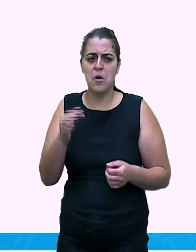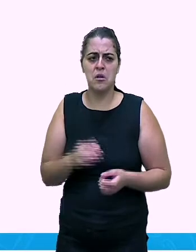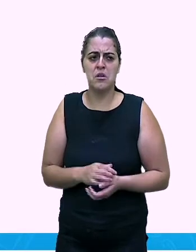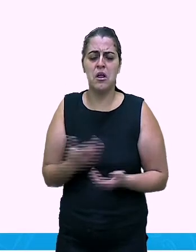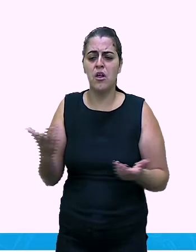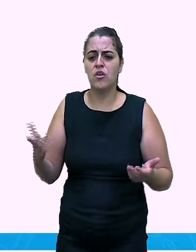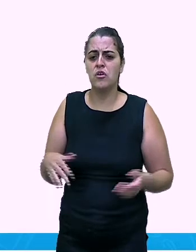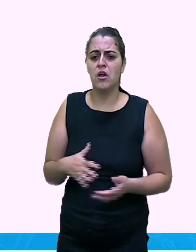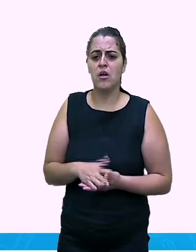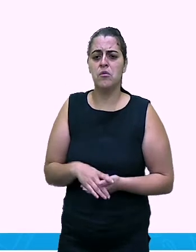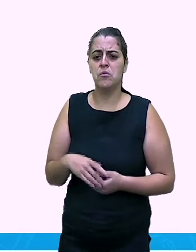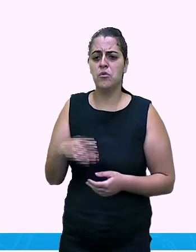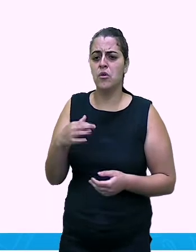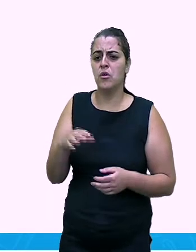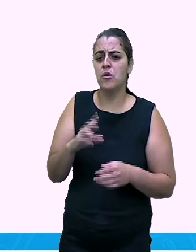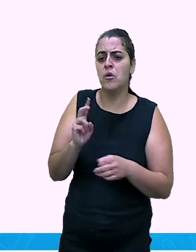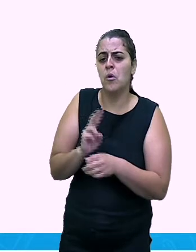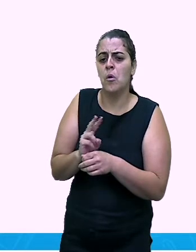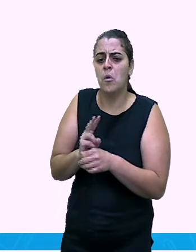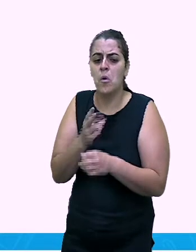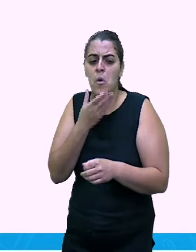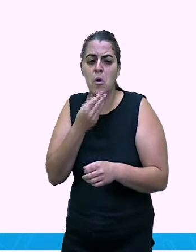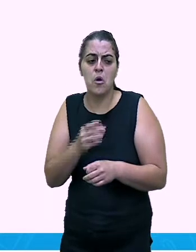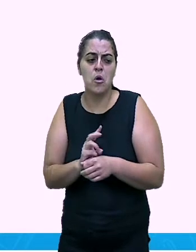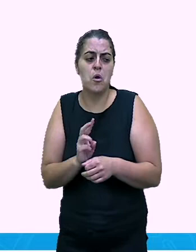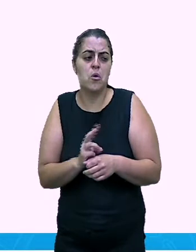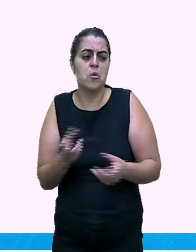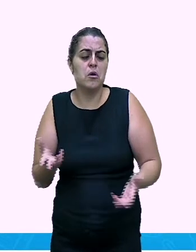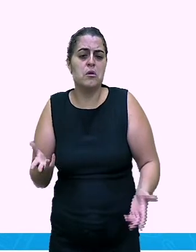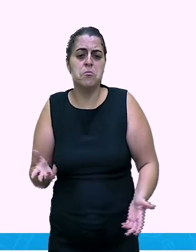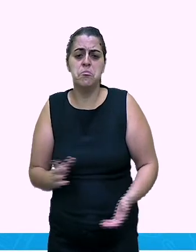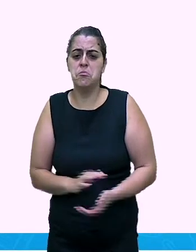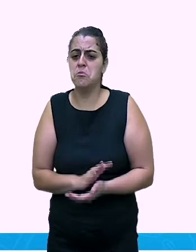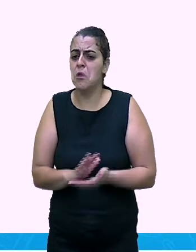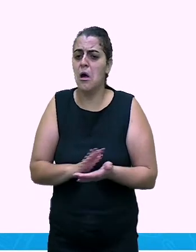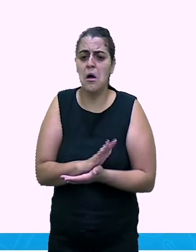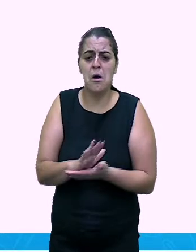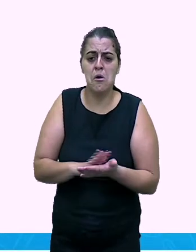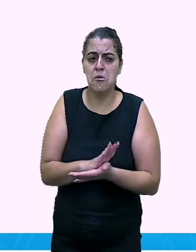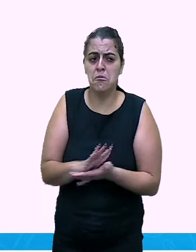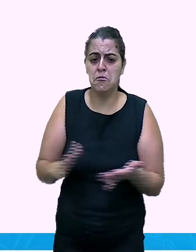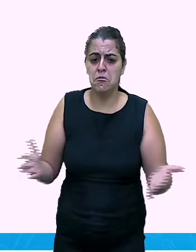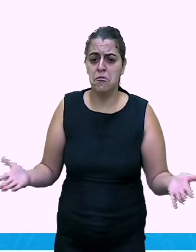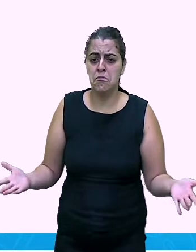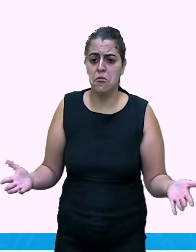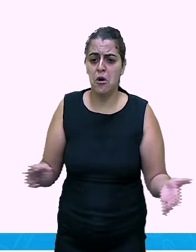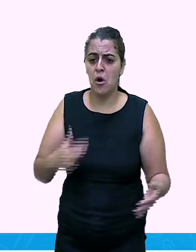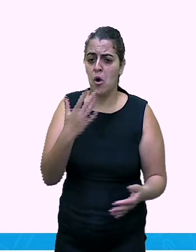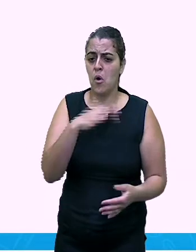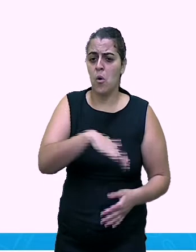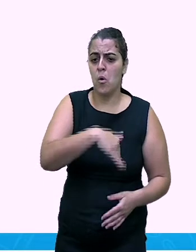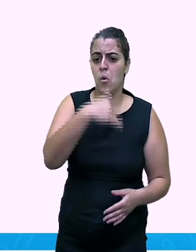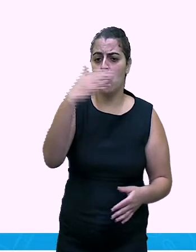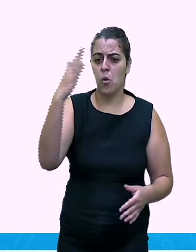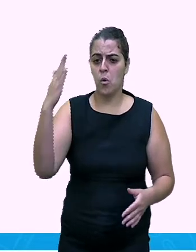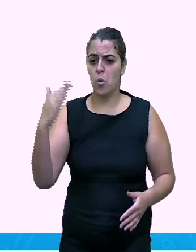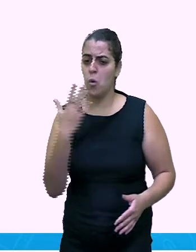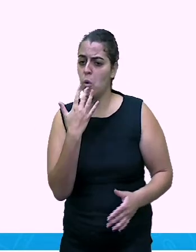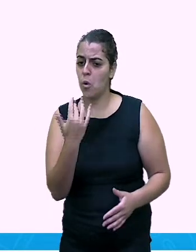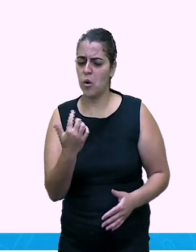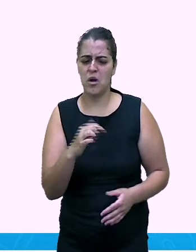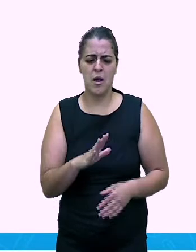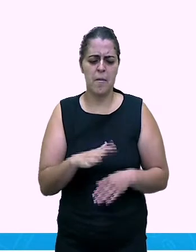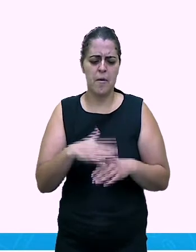o tal do doente guardião do pote. Nada disso. O arco-íris é só